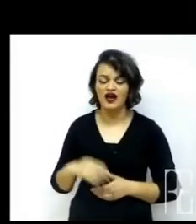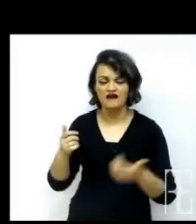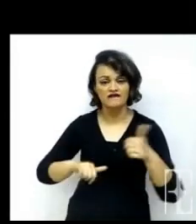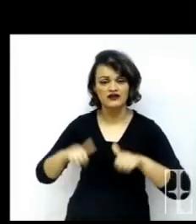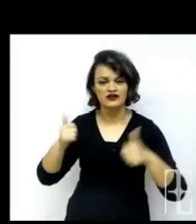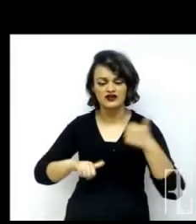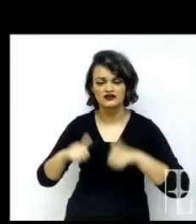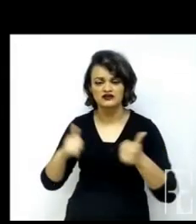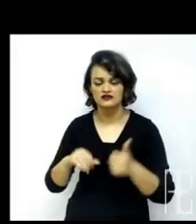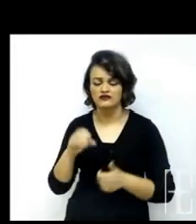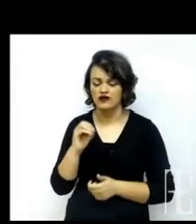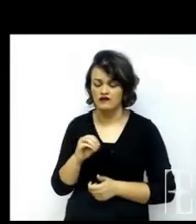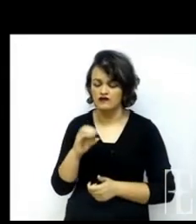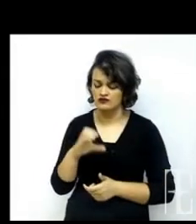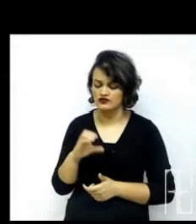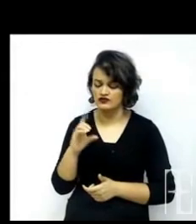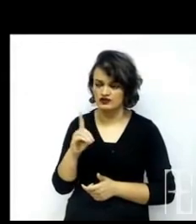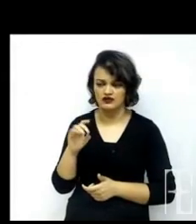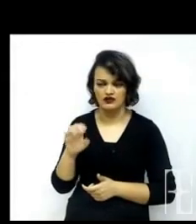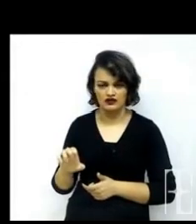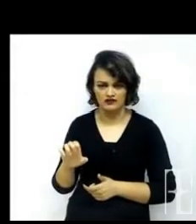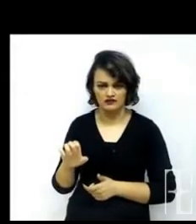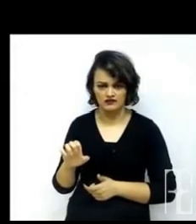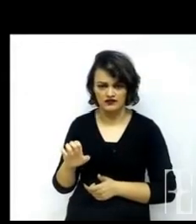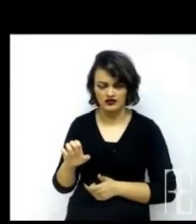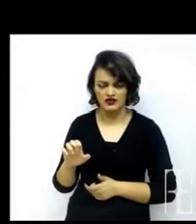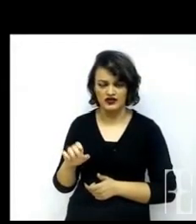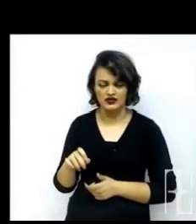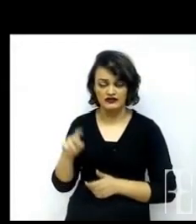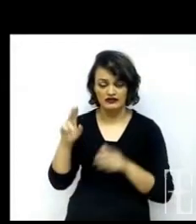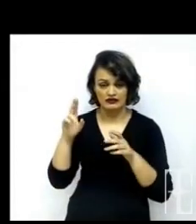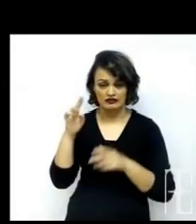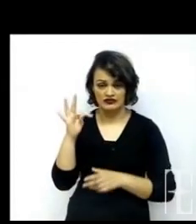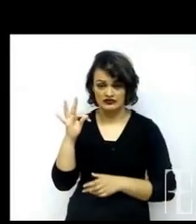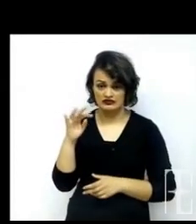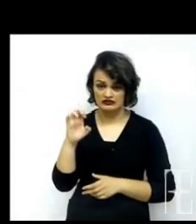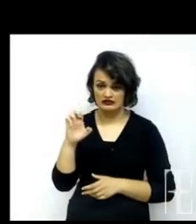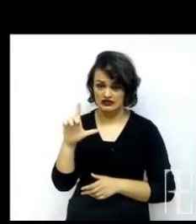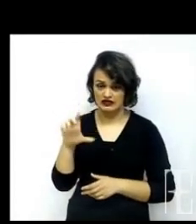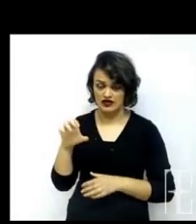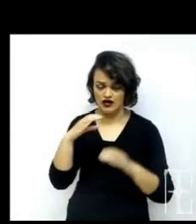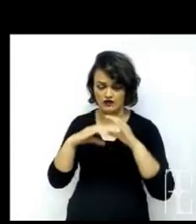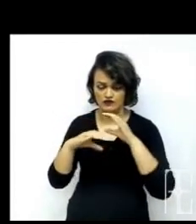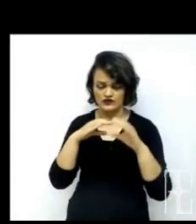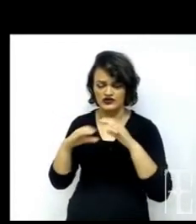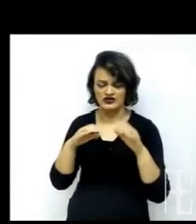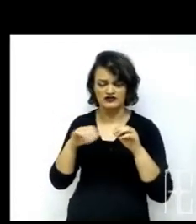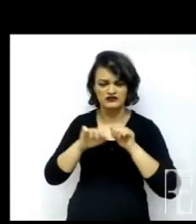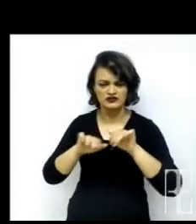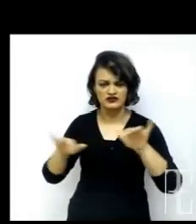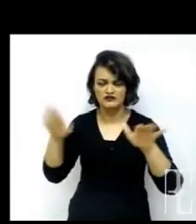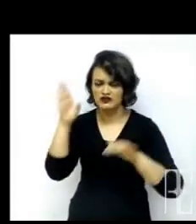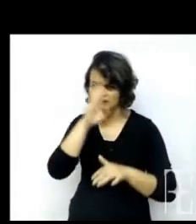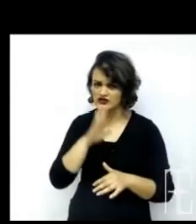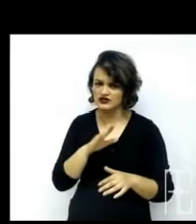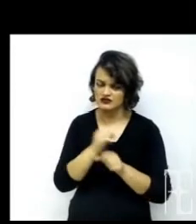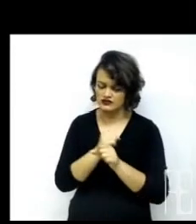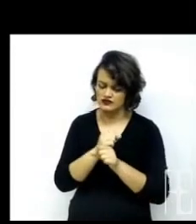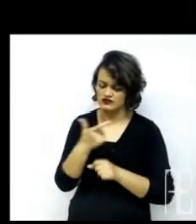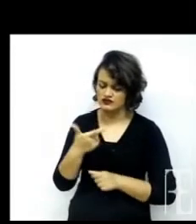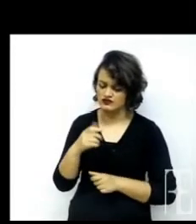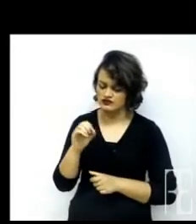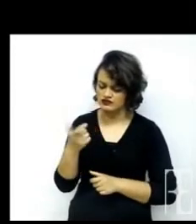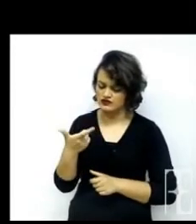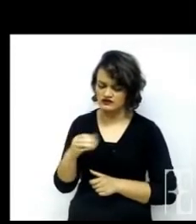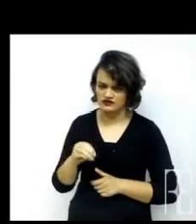avaliação da OCDE sobre as telecomunicações e radiodifusão no Brasil 2020.